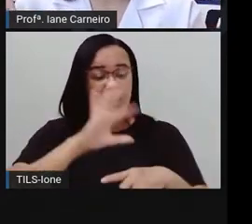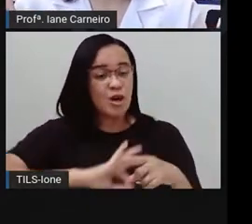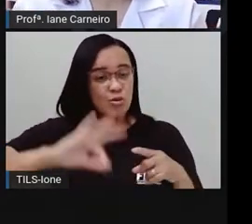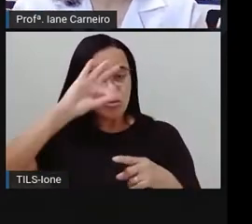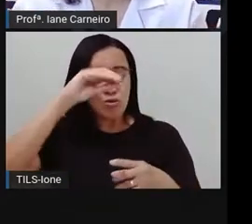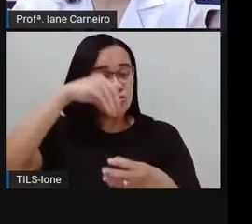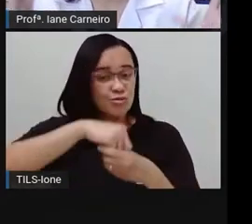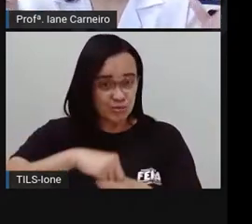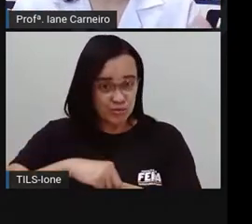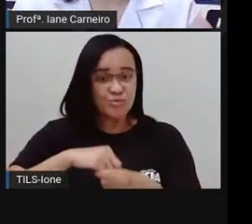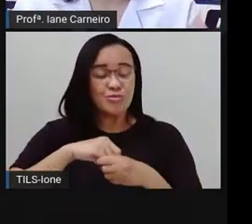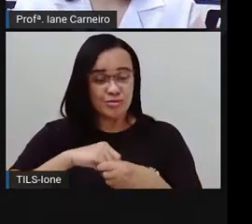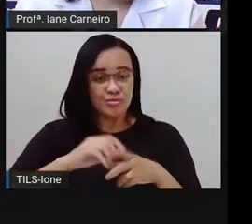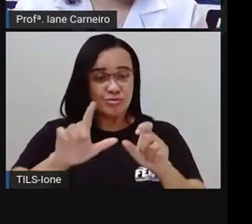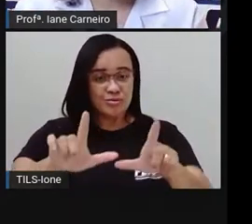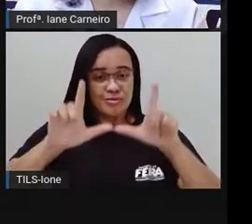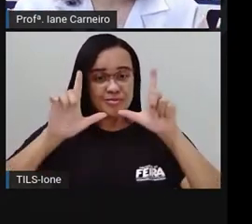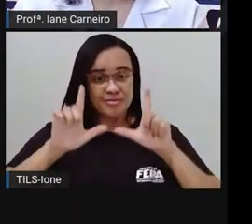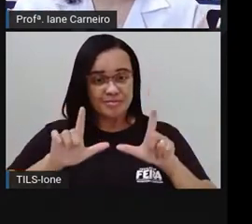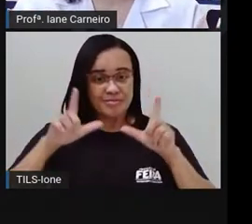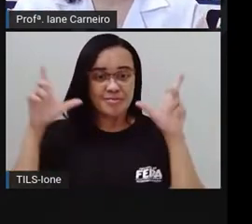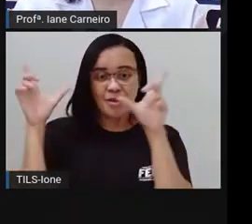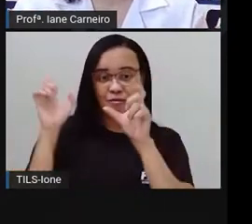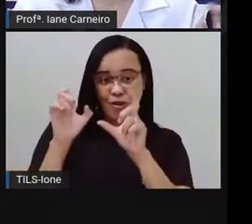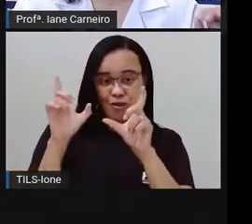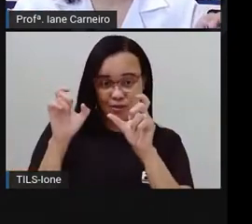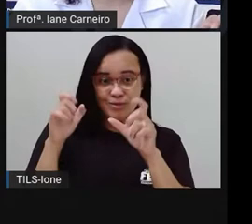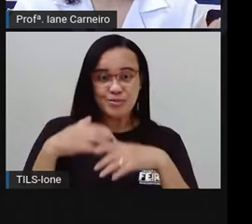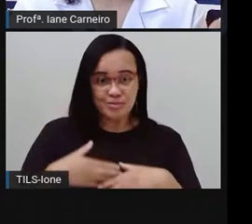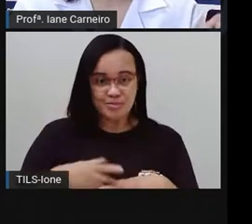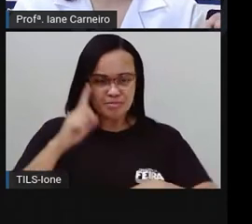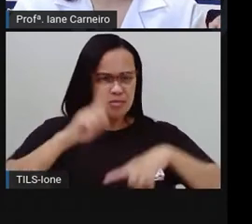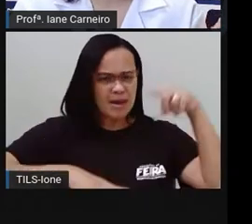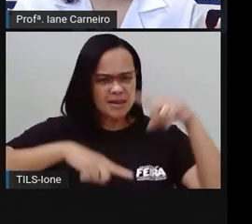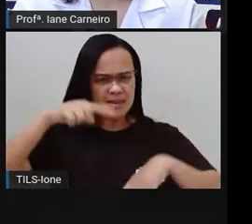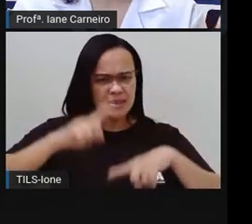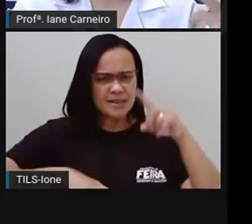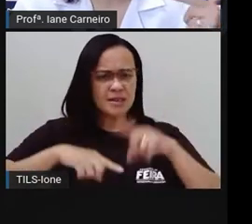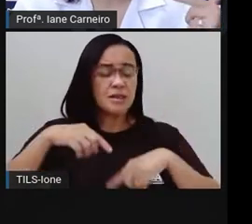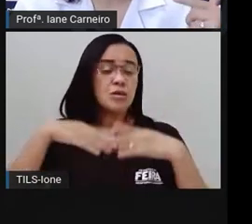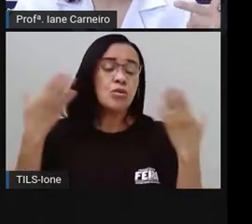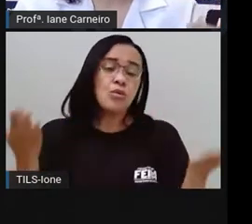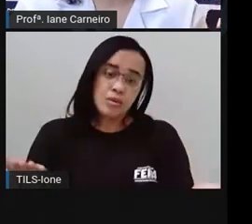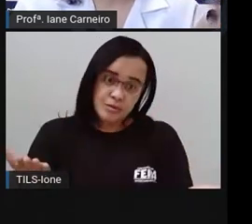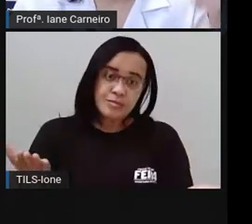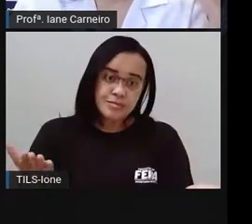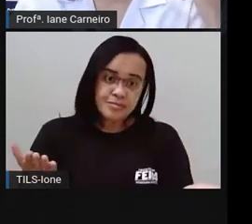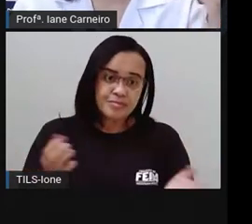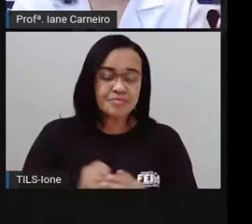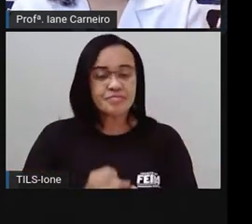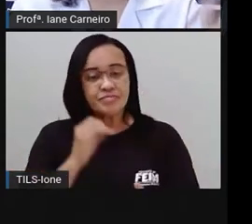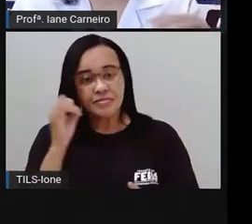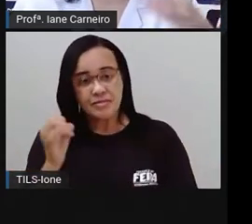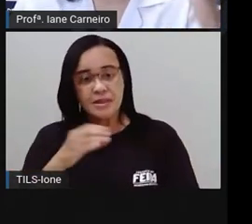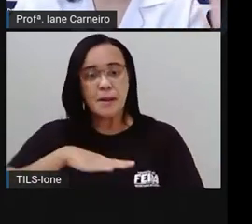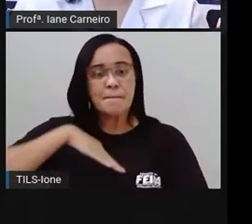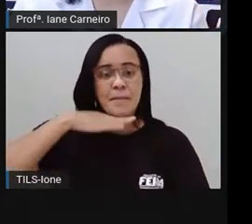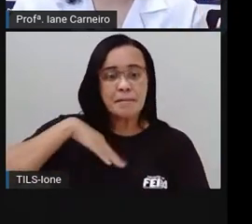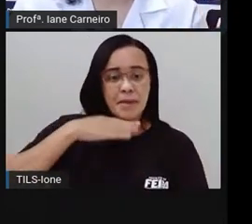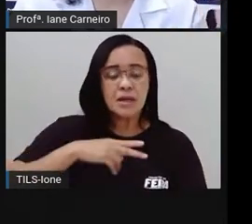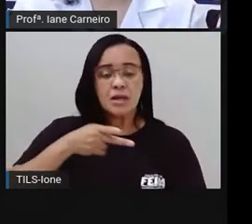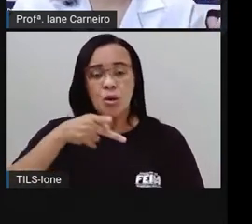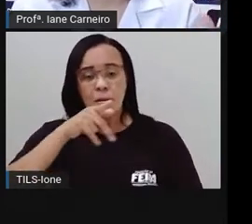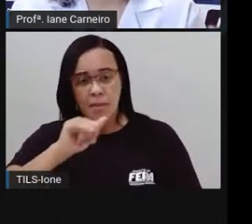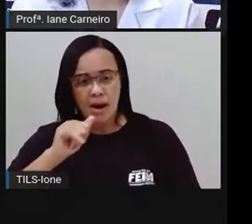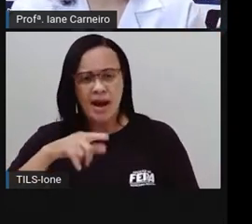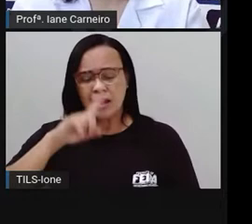para vocês o que vocês vão precisar, certo? Então, aqui, ó, os materiais que a gente vai precisar. Então, se a mamãe ou papai ou algum adulto que está